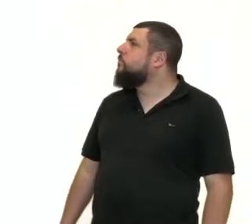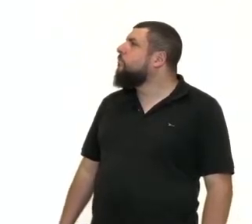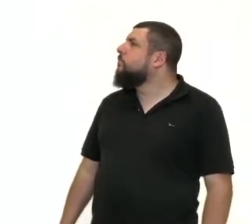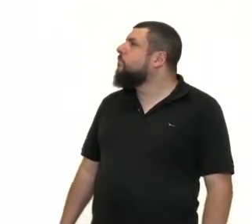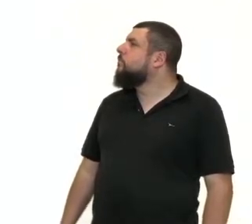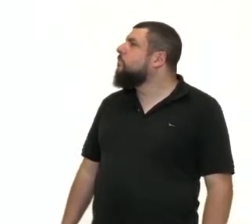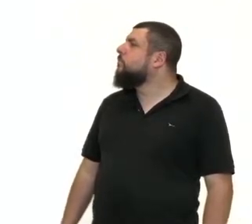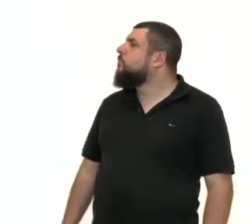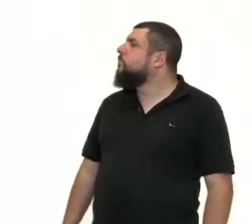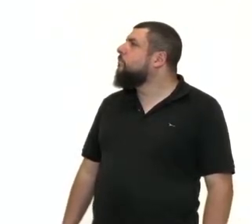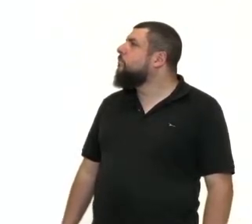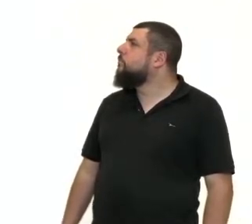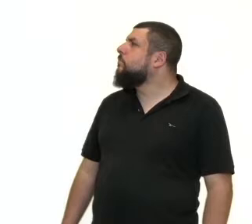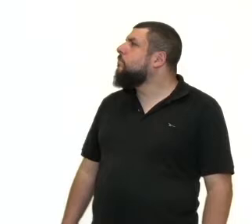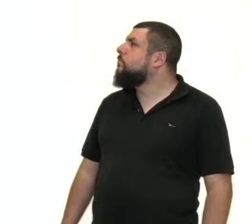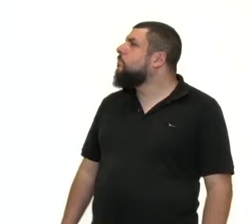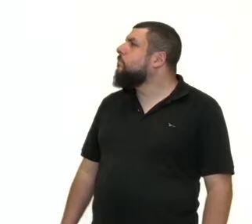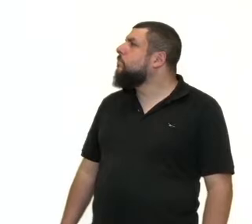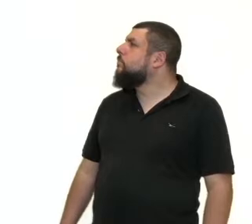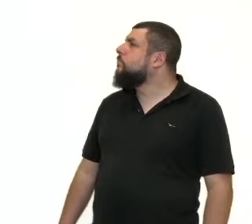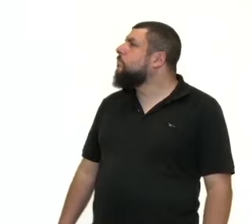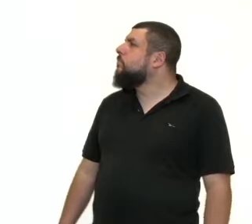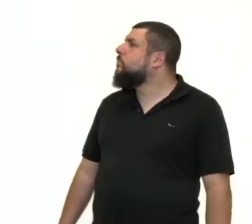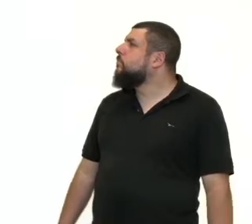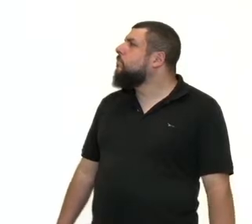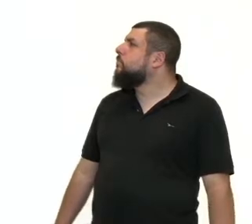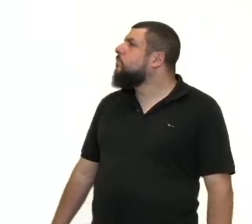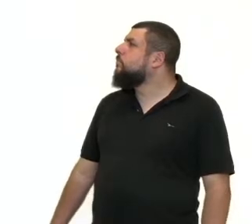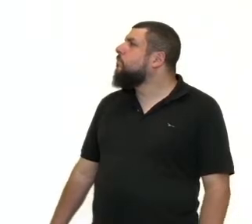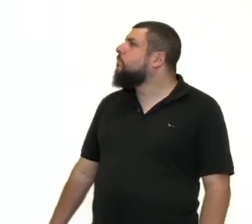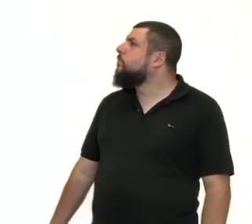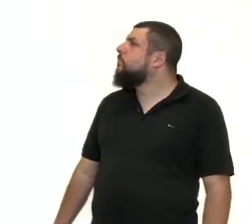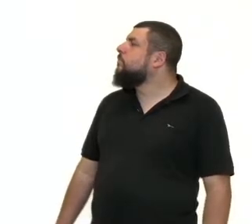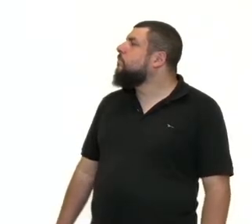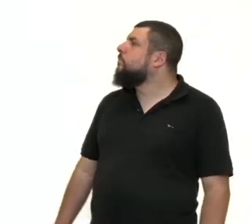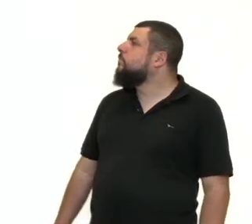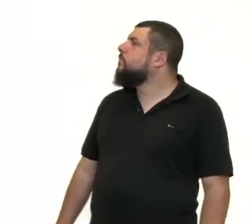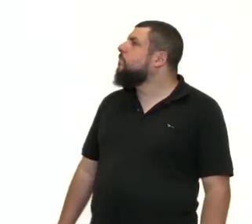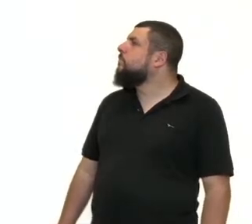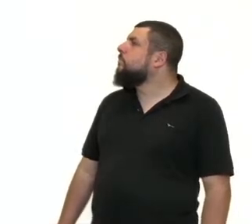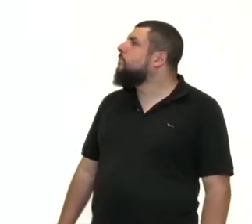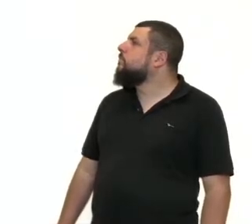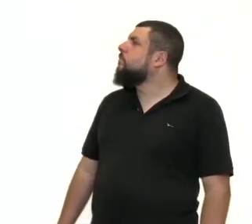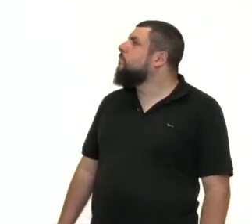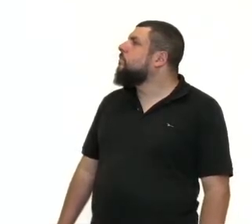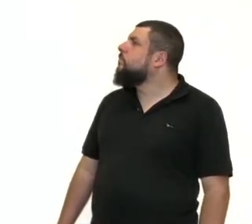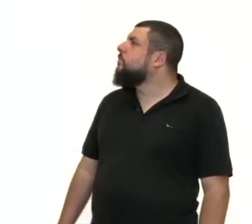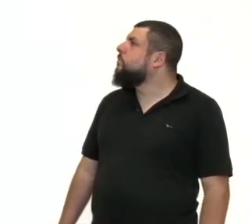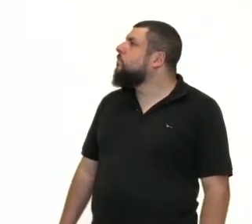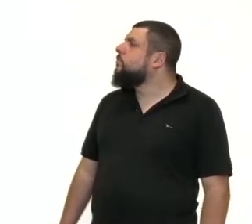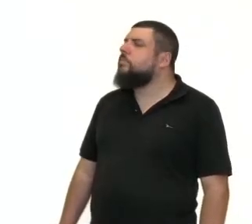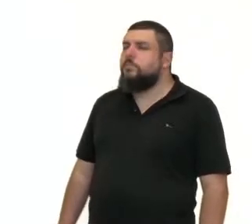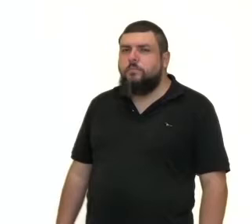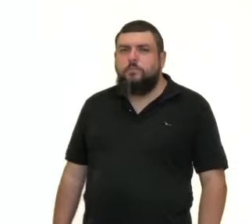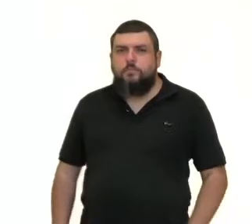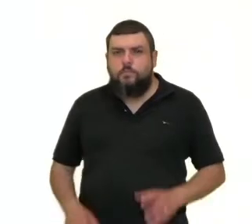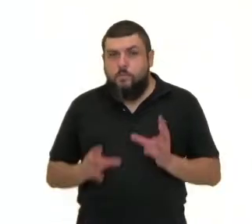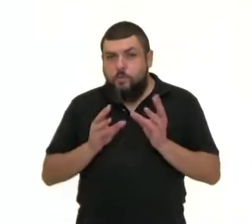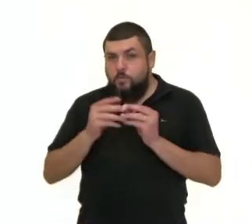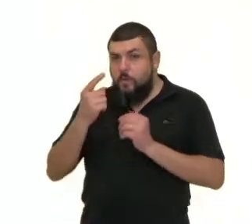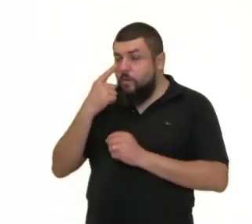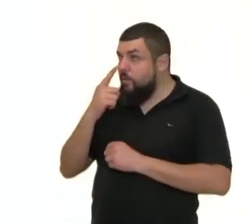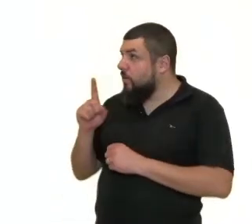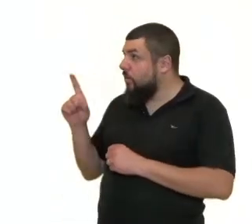Moreira, observa que a resolução deve reiterar o que está no ECA. ECA, para quem não conhece,